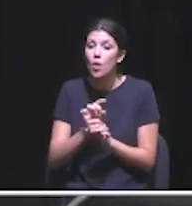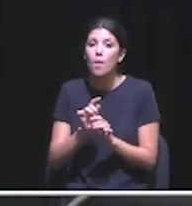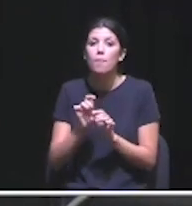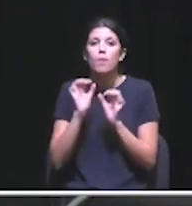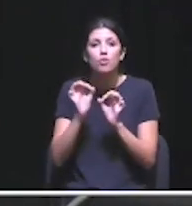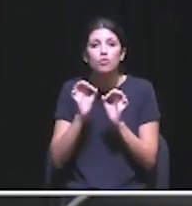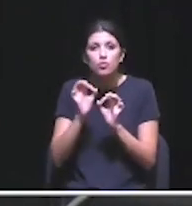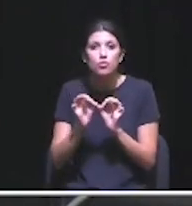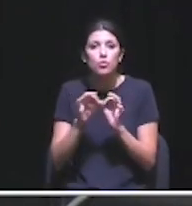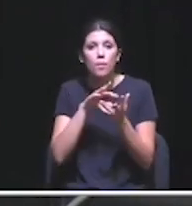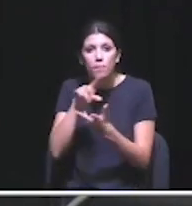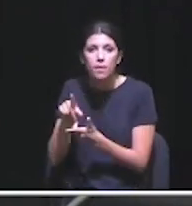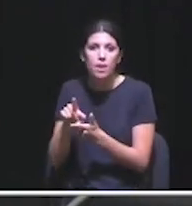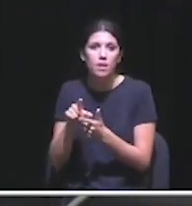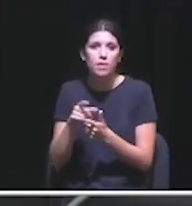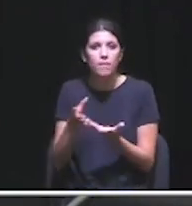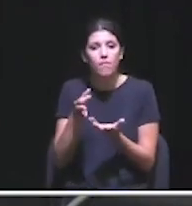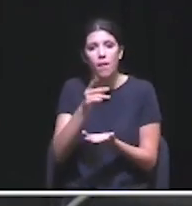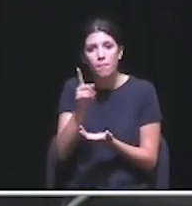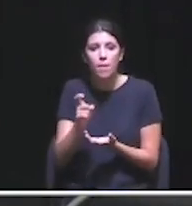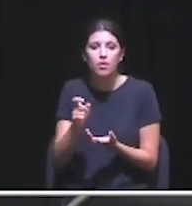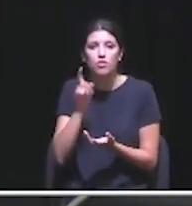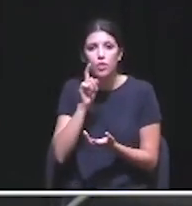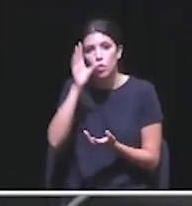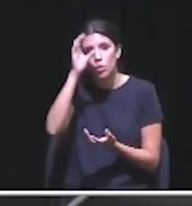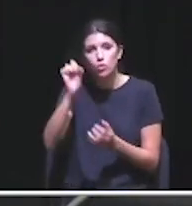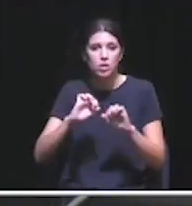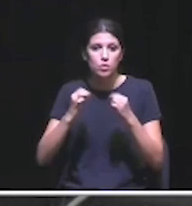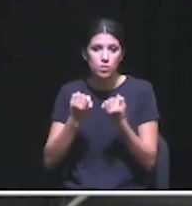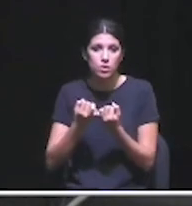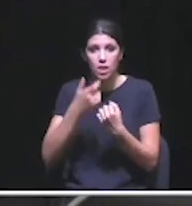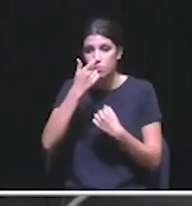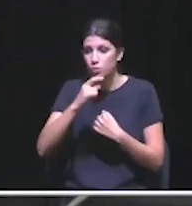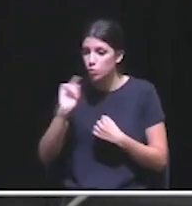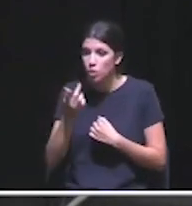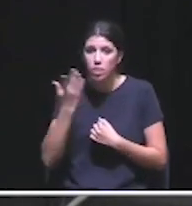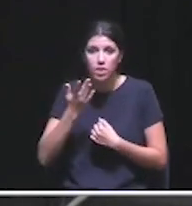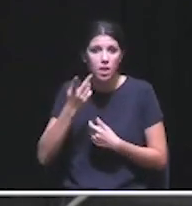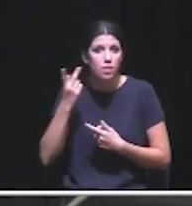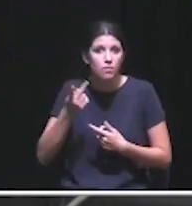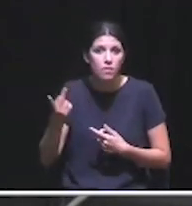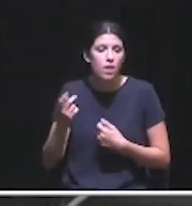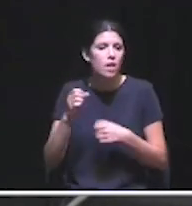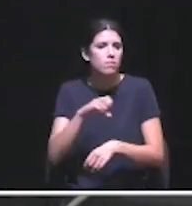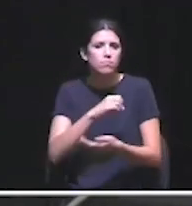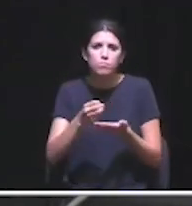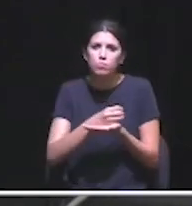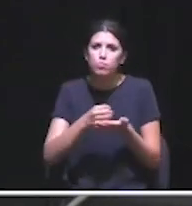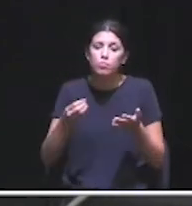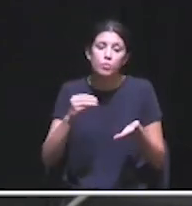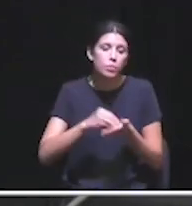anti-imperialista e promotora da paz, uma Europa defensora do Estado Social e que em todas as pessoas tenham o direito de viver sem pobreza, com acesso à